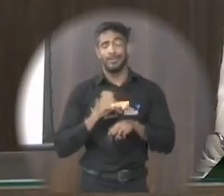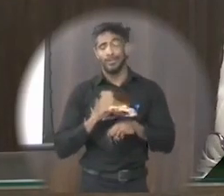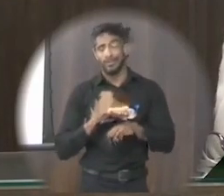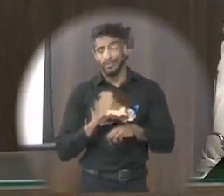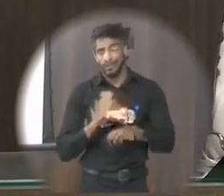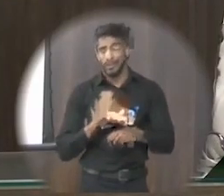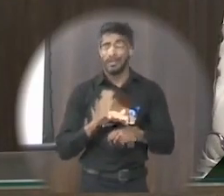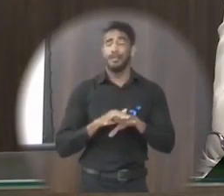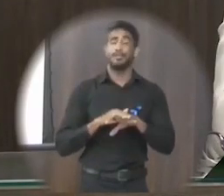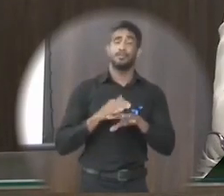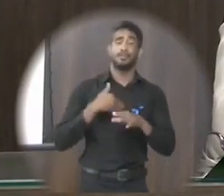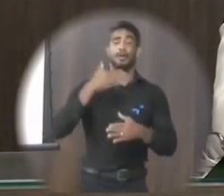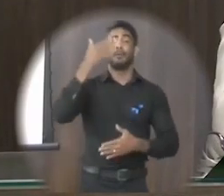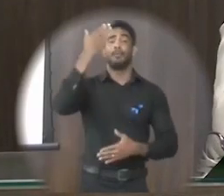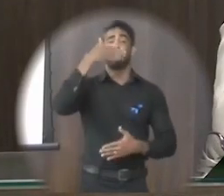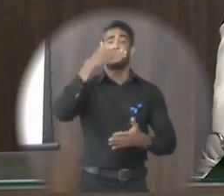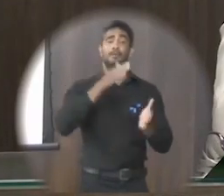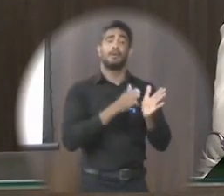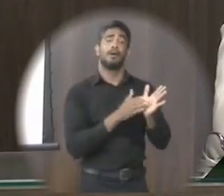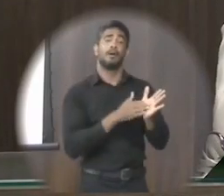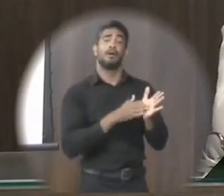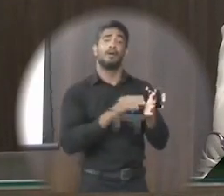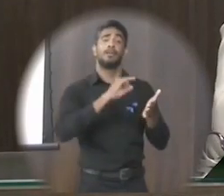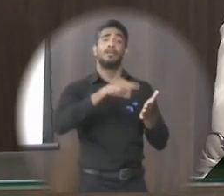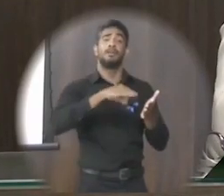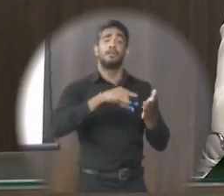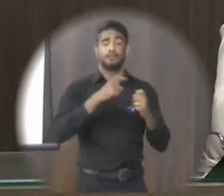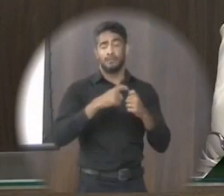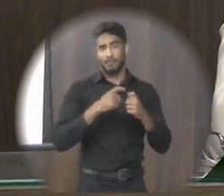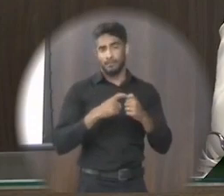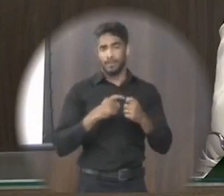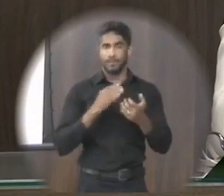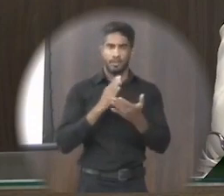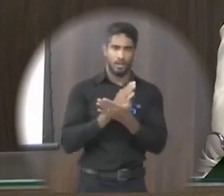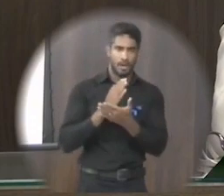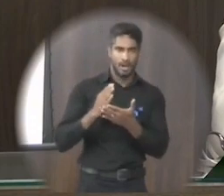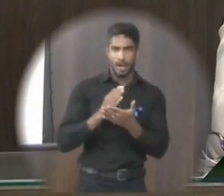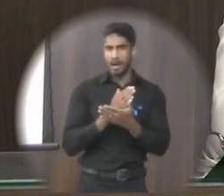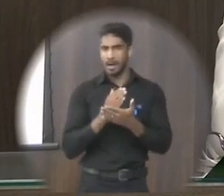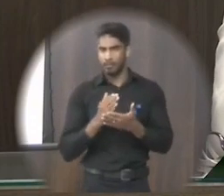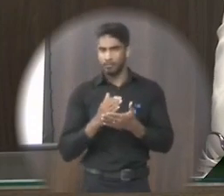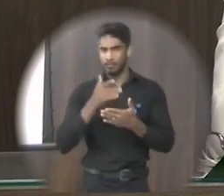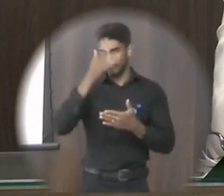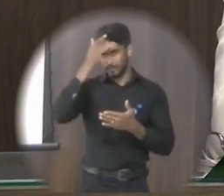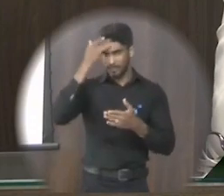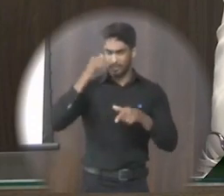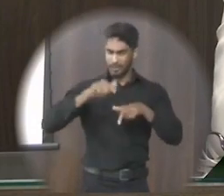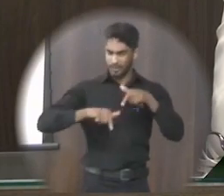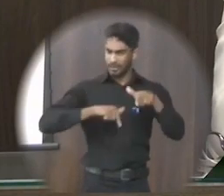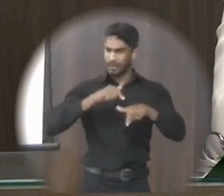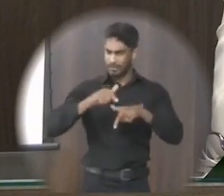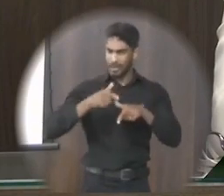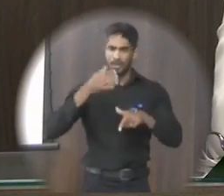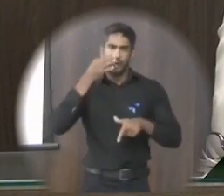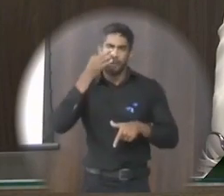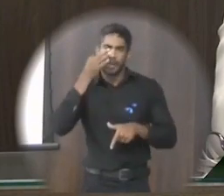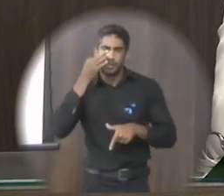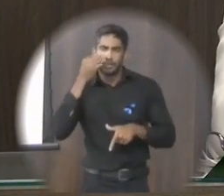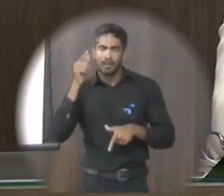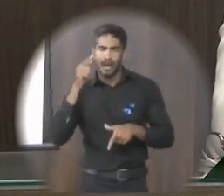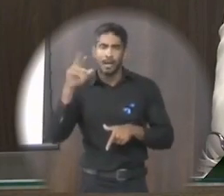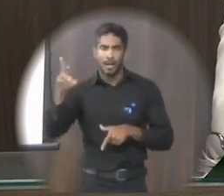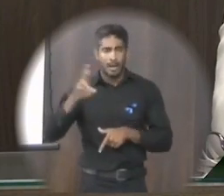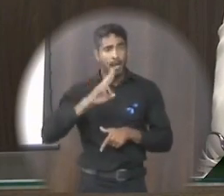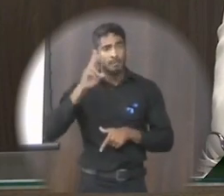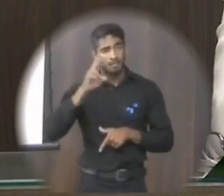em atestado, mas alguns servidores que participaram me procuraram e me